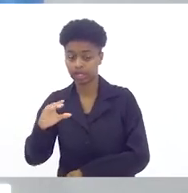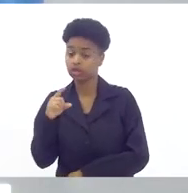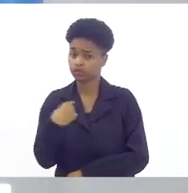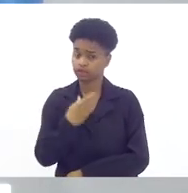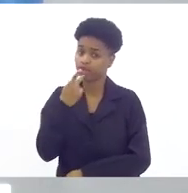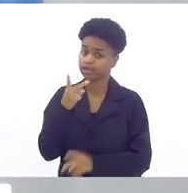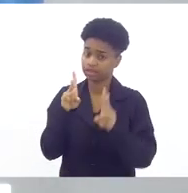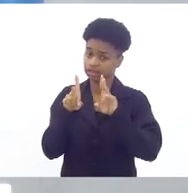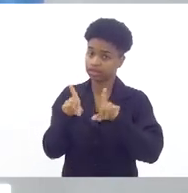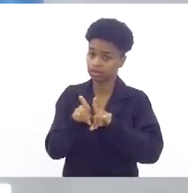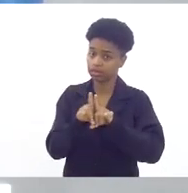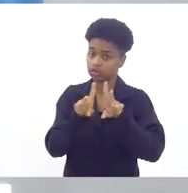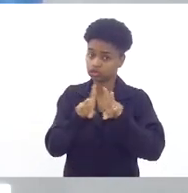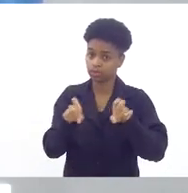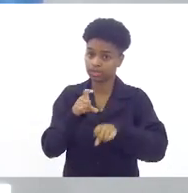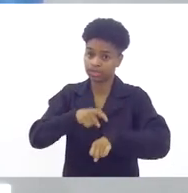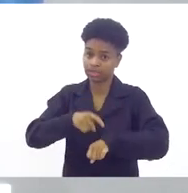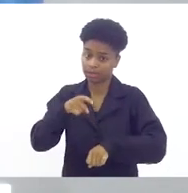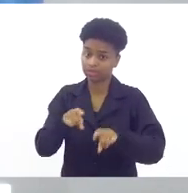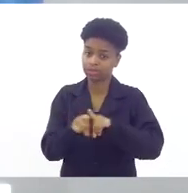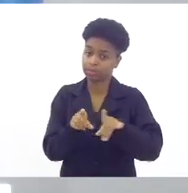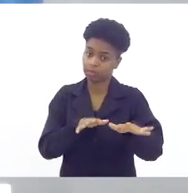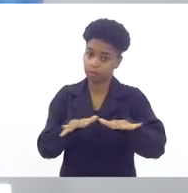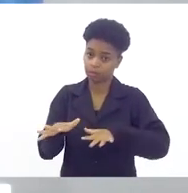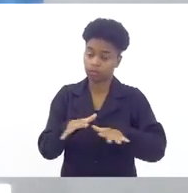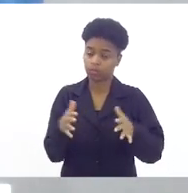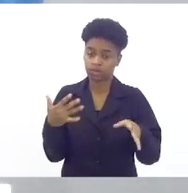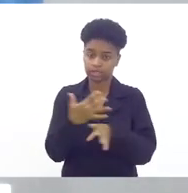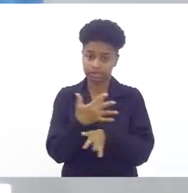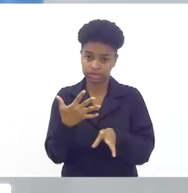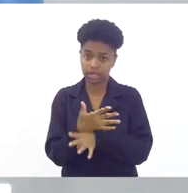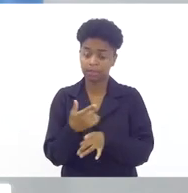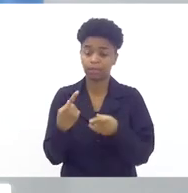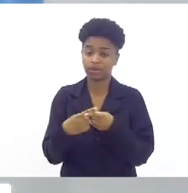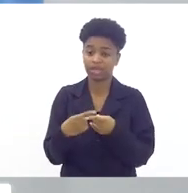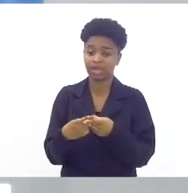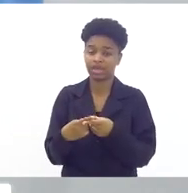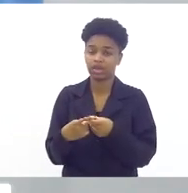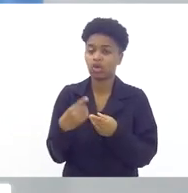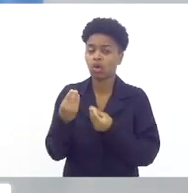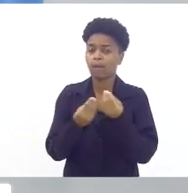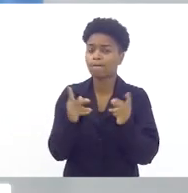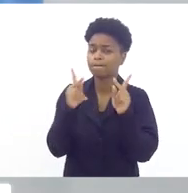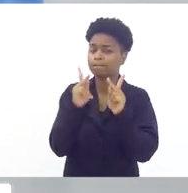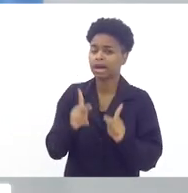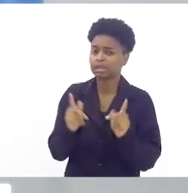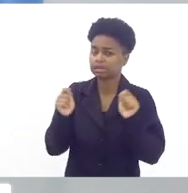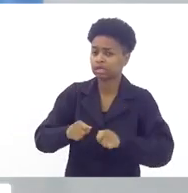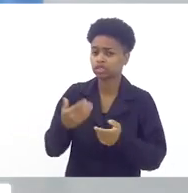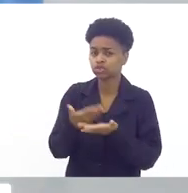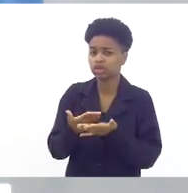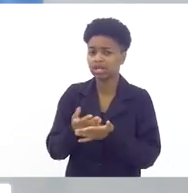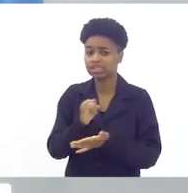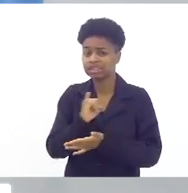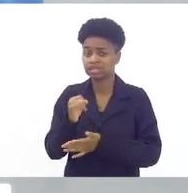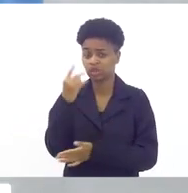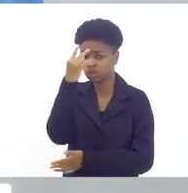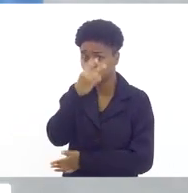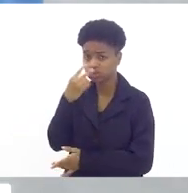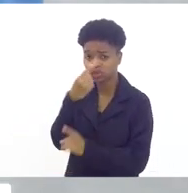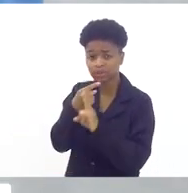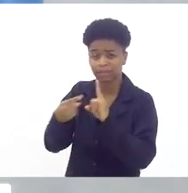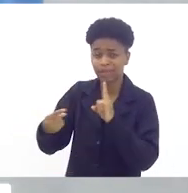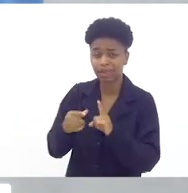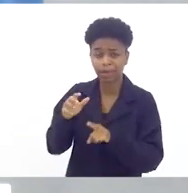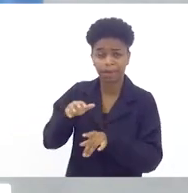A gente sabe quando eu falei pra vocês essa questão da Paz para estudar É muito difícil você ter paz para estudar depois de duas horas e meia por exemplo